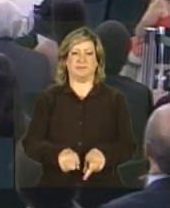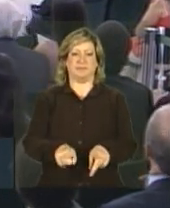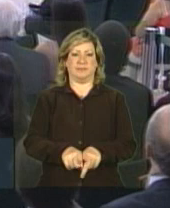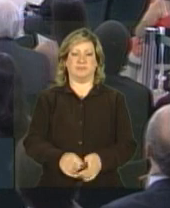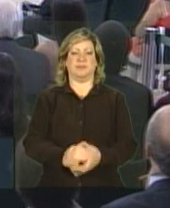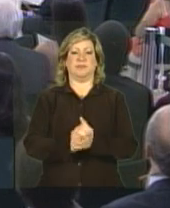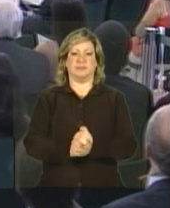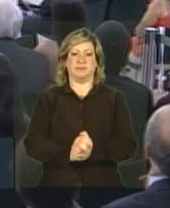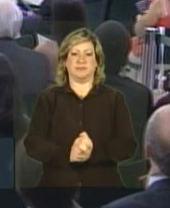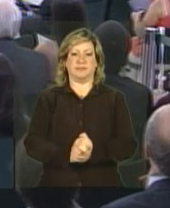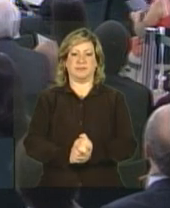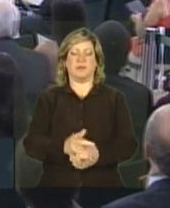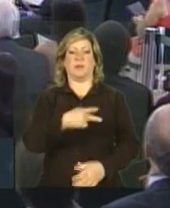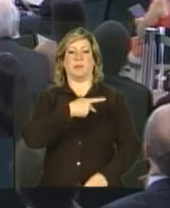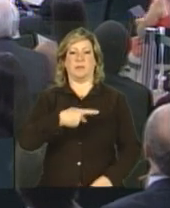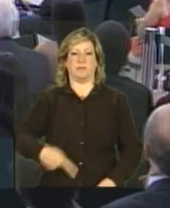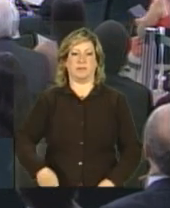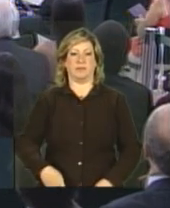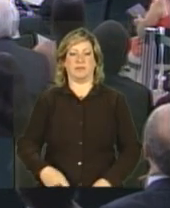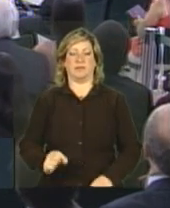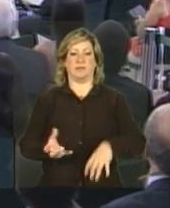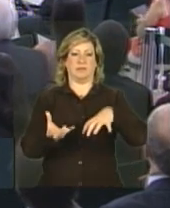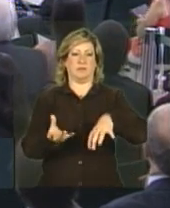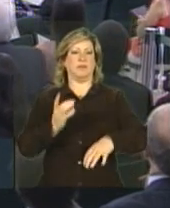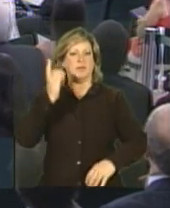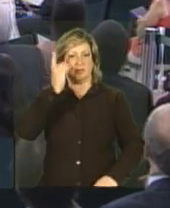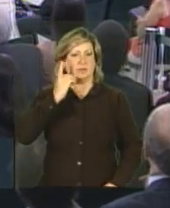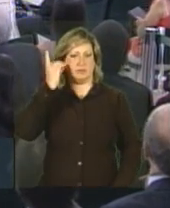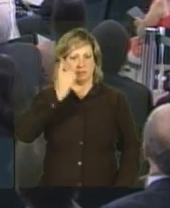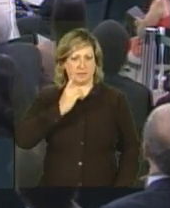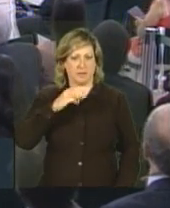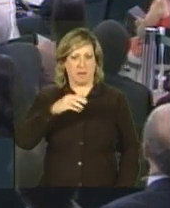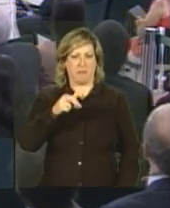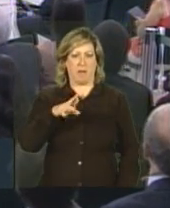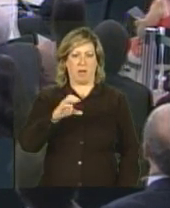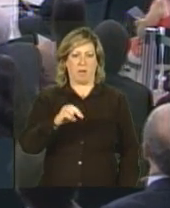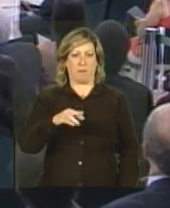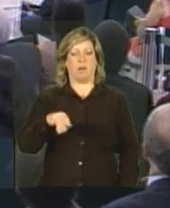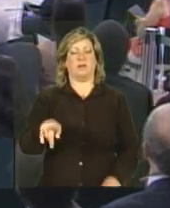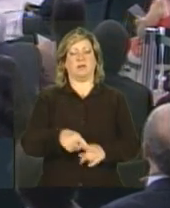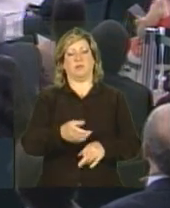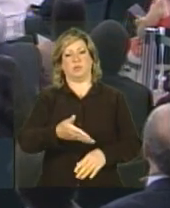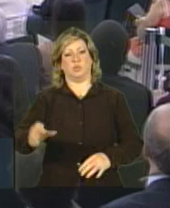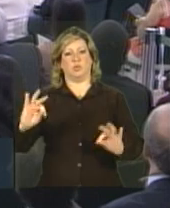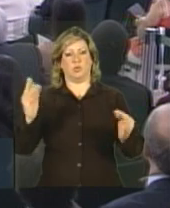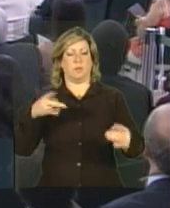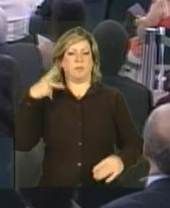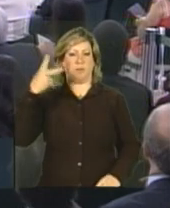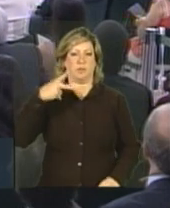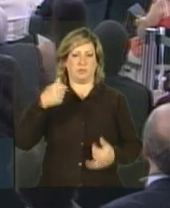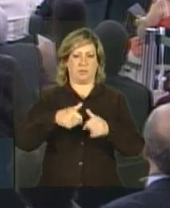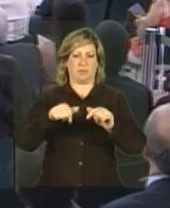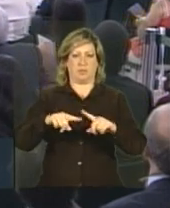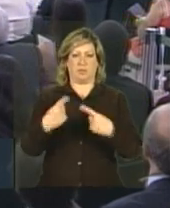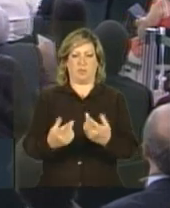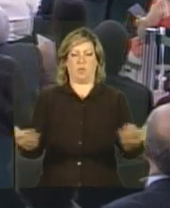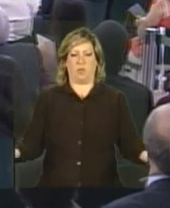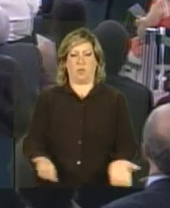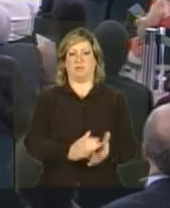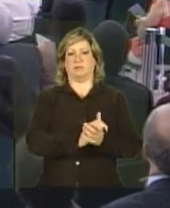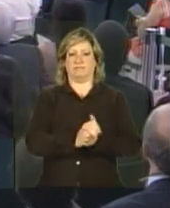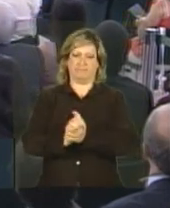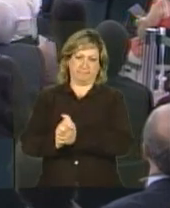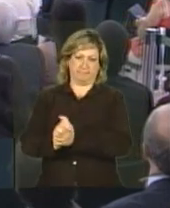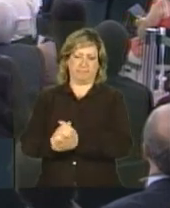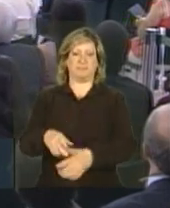saudar o presidente da Câmara dos Deputados, deputado Marco Maia, em nome dele saudar a todos os demais parlamentares presentes, saudar